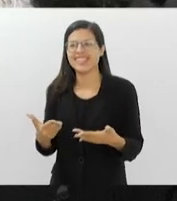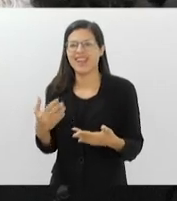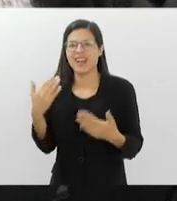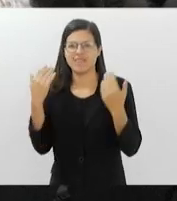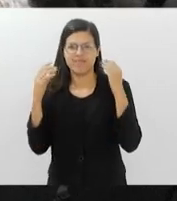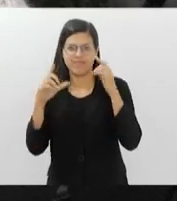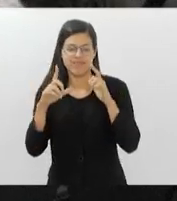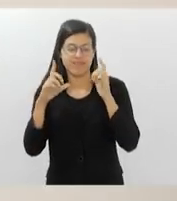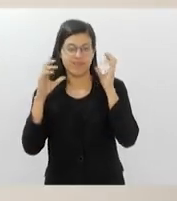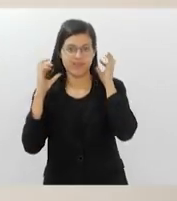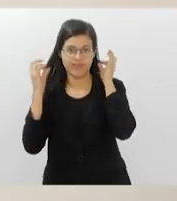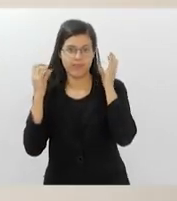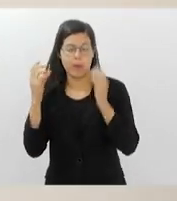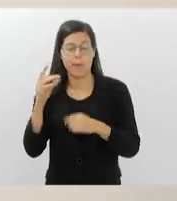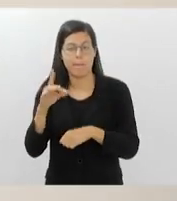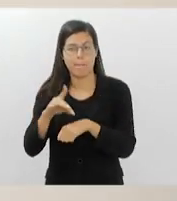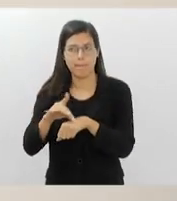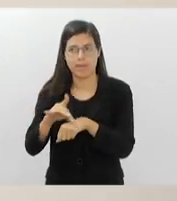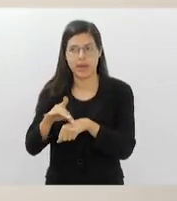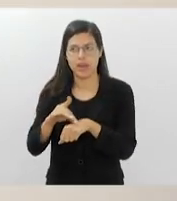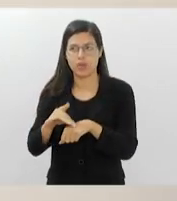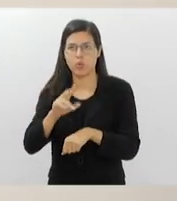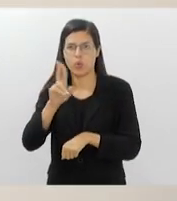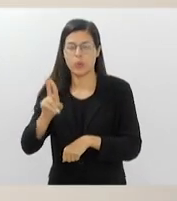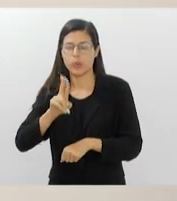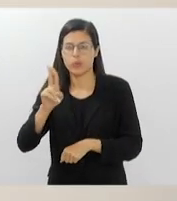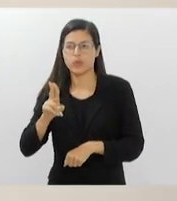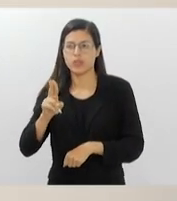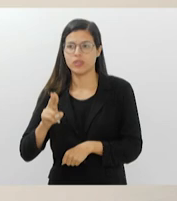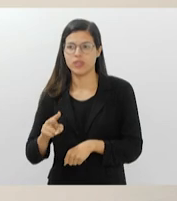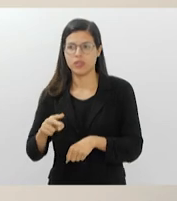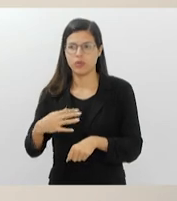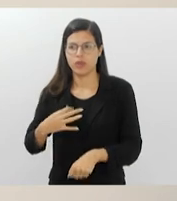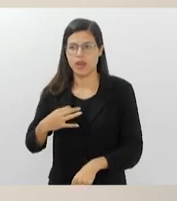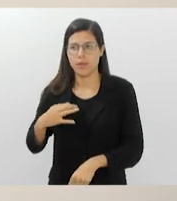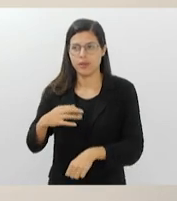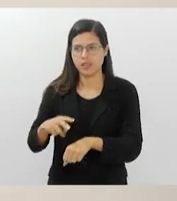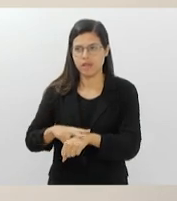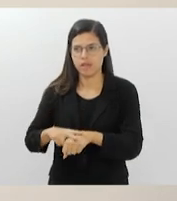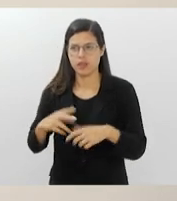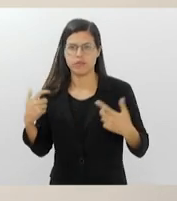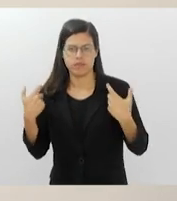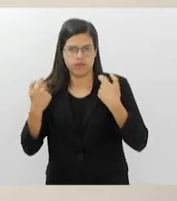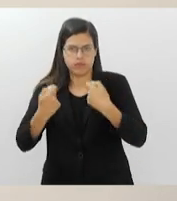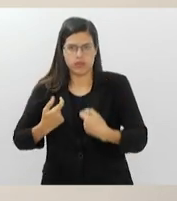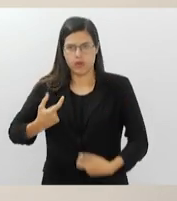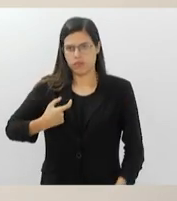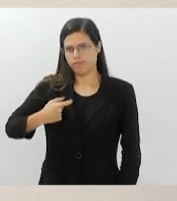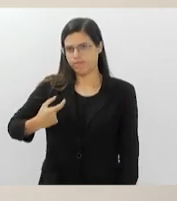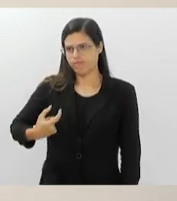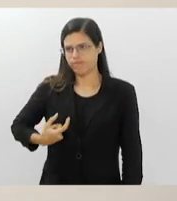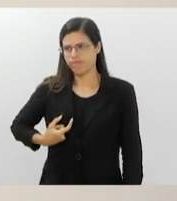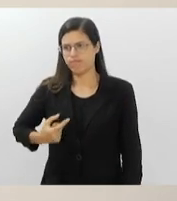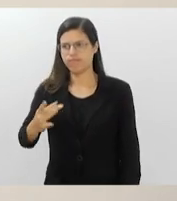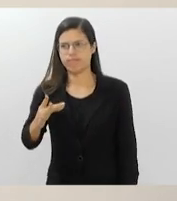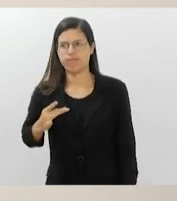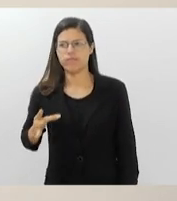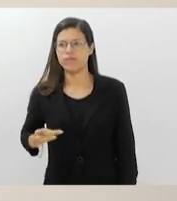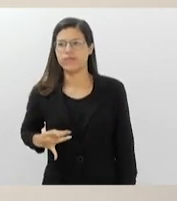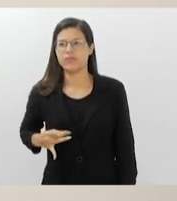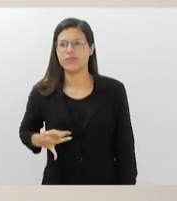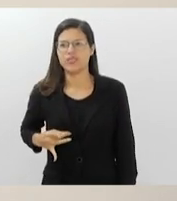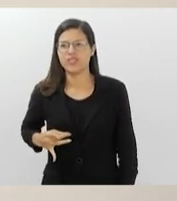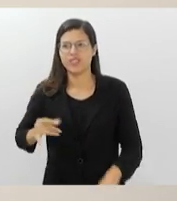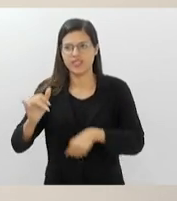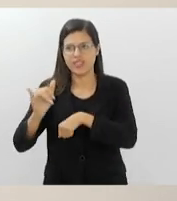presos são cabelos pretos sou de blusa verde uso um blazer com dois broches um broch um um broche da